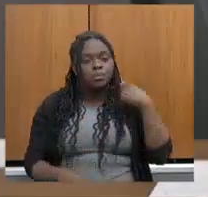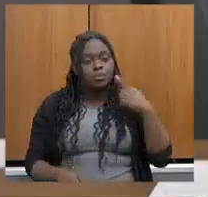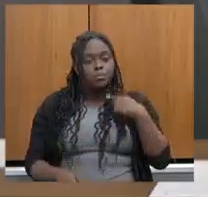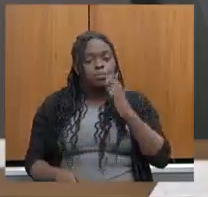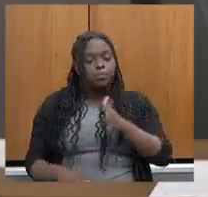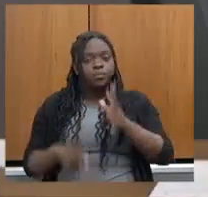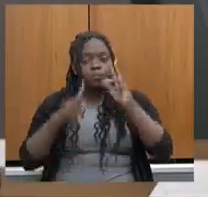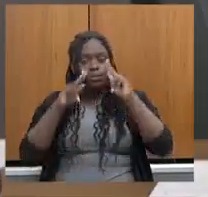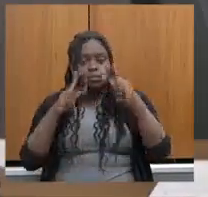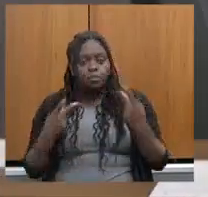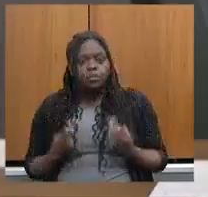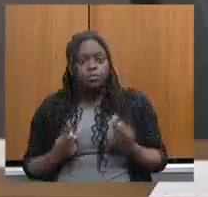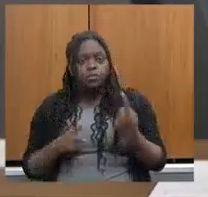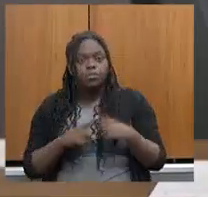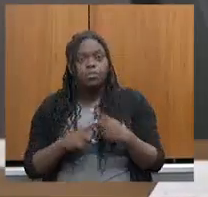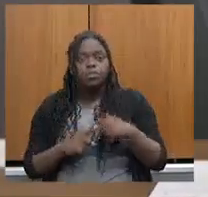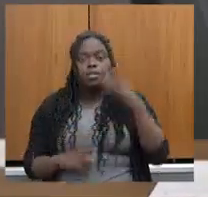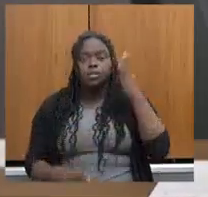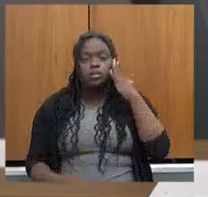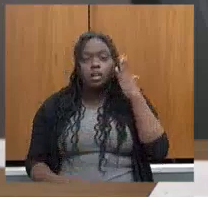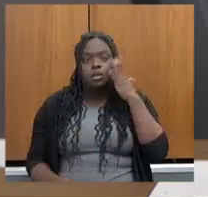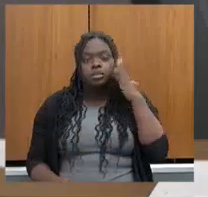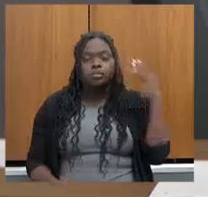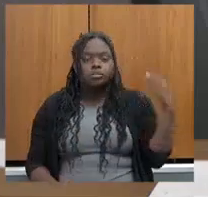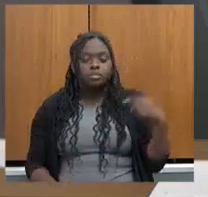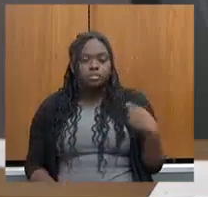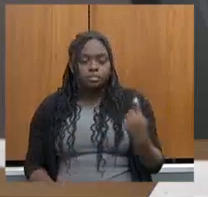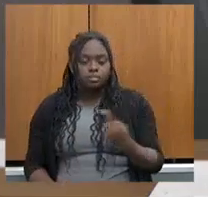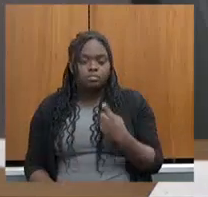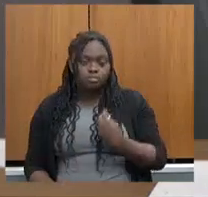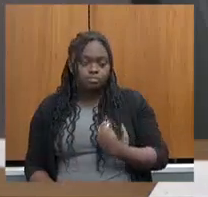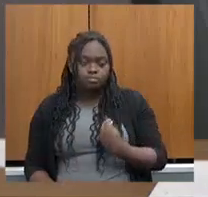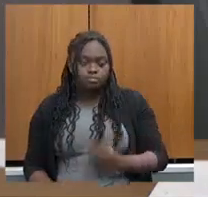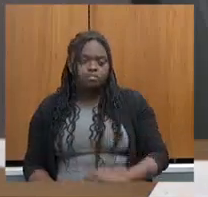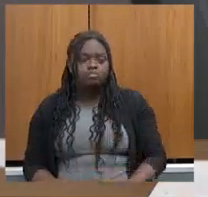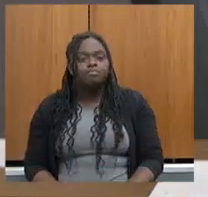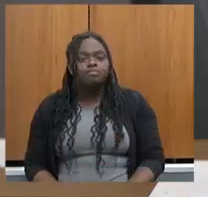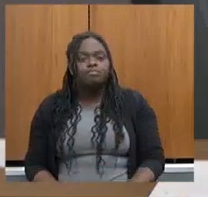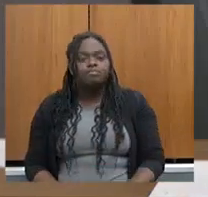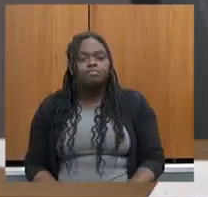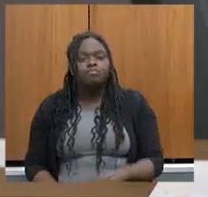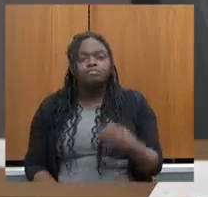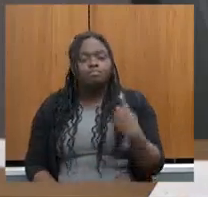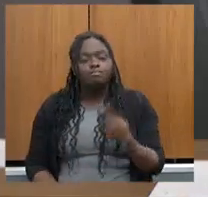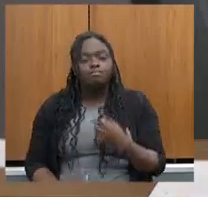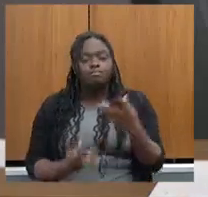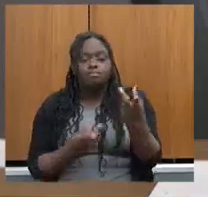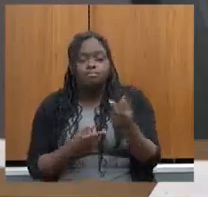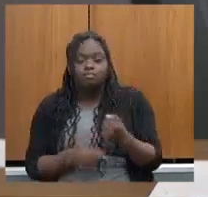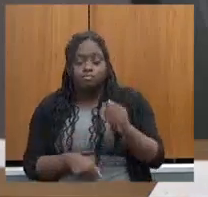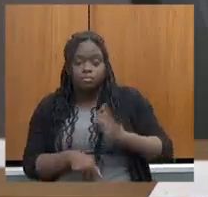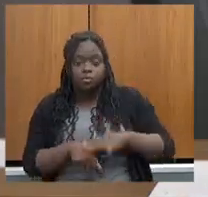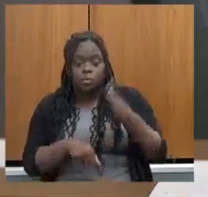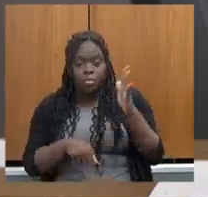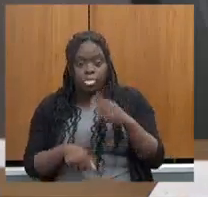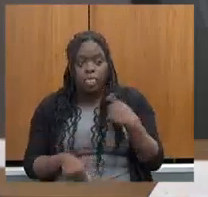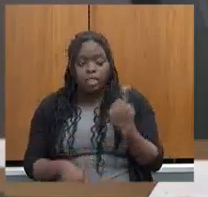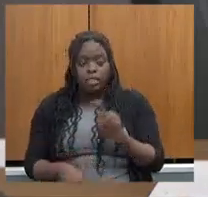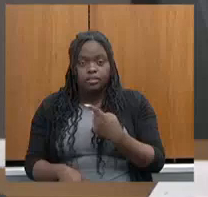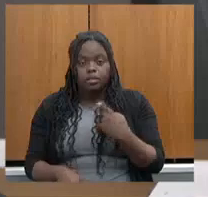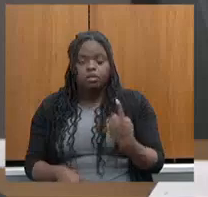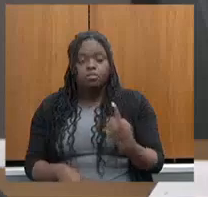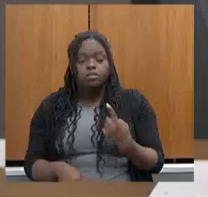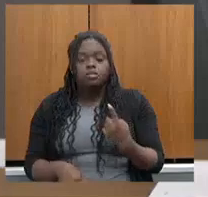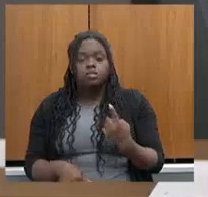reconheceram porque sabem dessa nossa situação nós estamos atendendo mais nós estamos